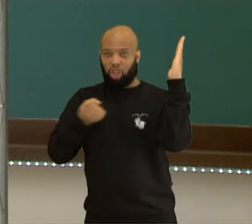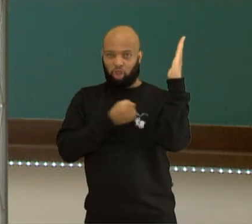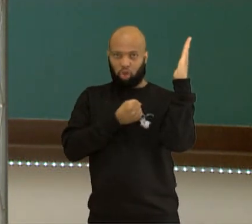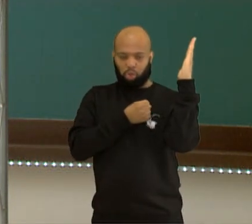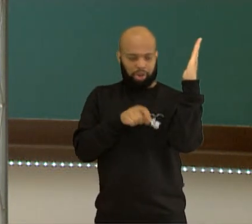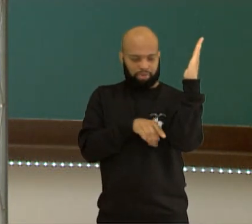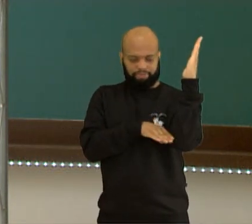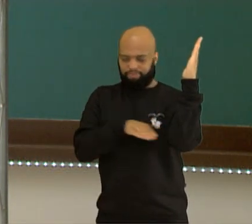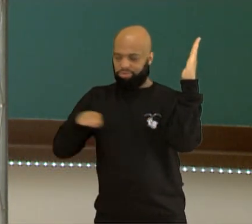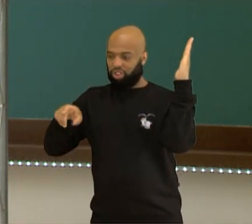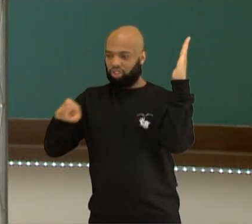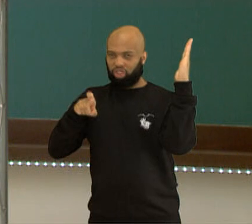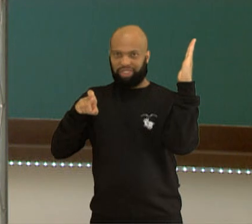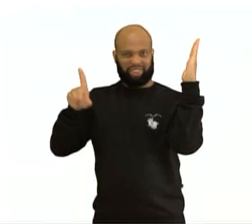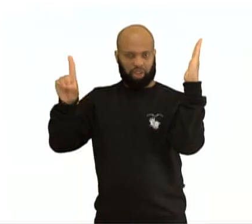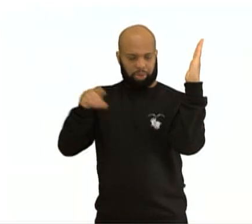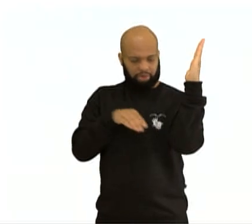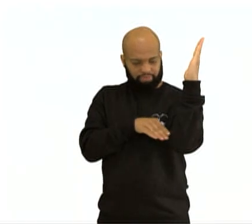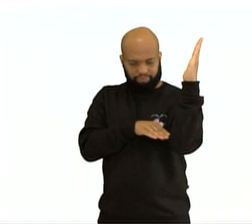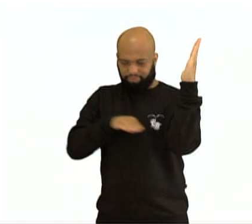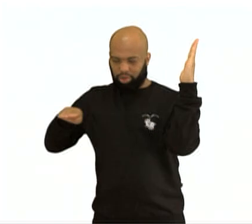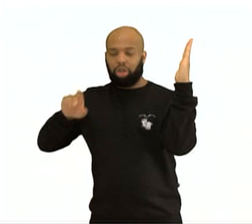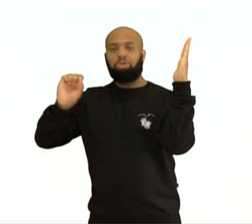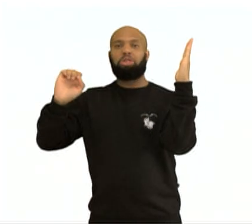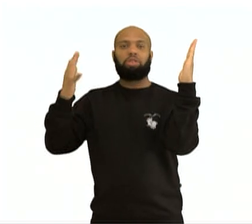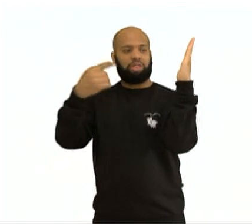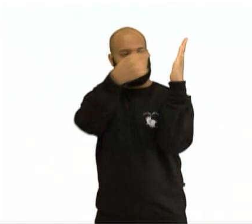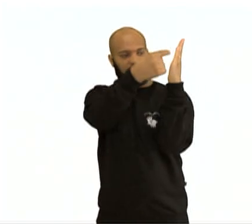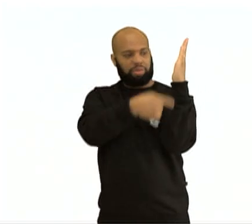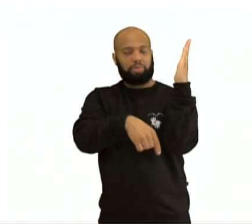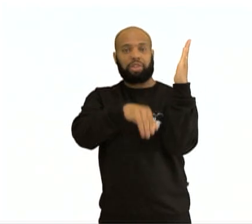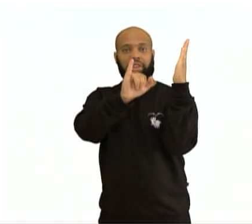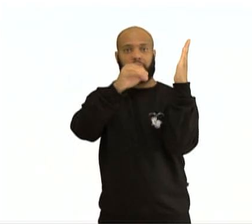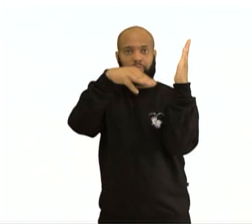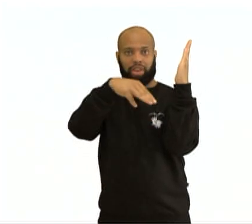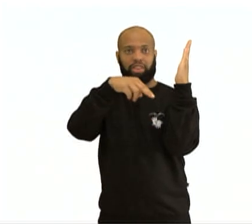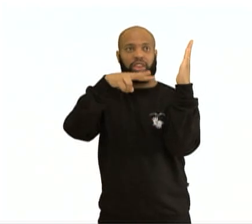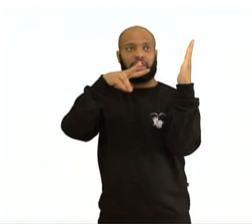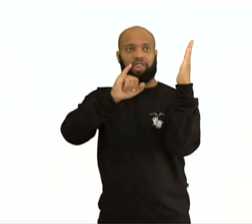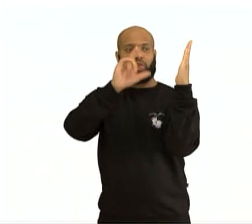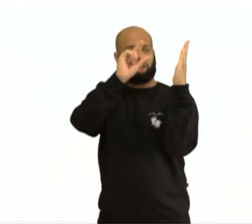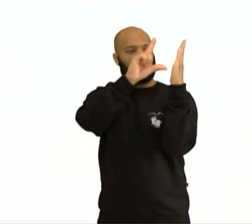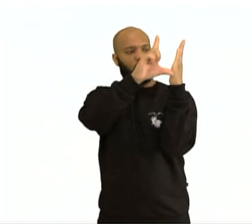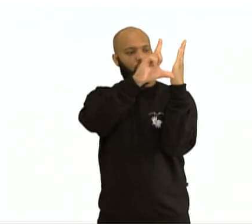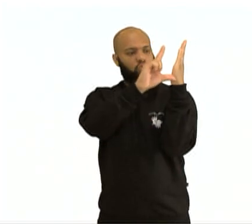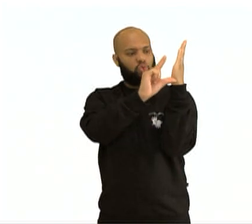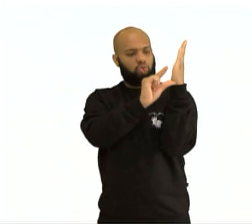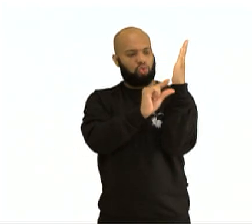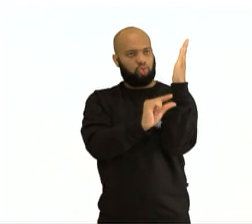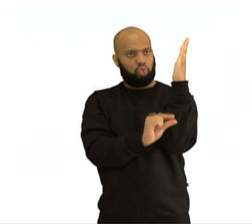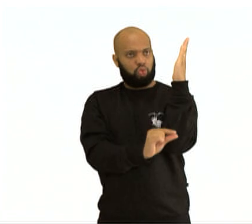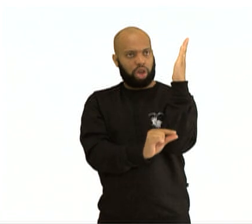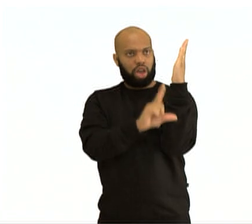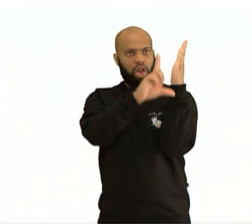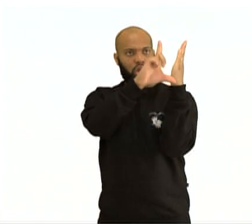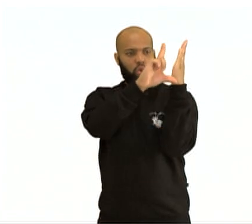no eixo X, o que acontece com a imagem no eixo Y? Ela vai diminuir de valor, vai cair, então ela vai